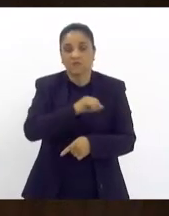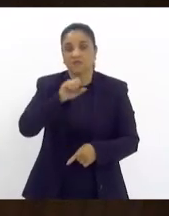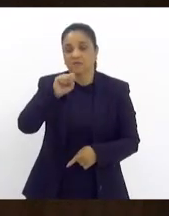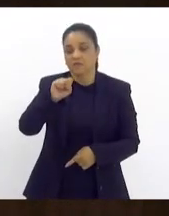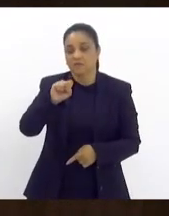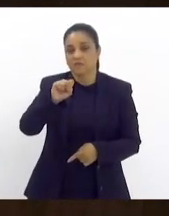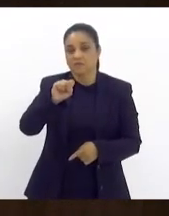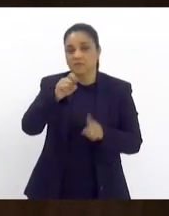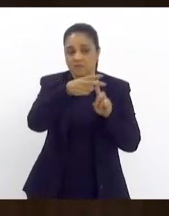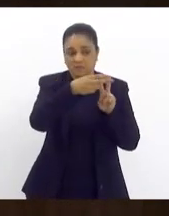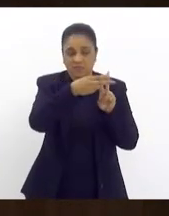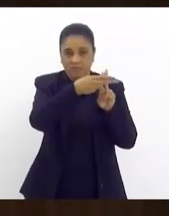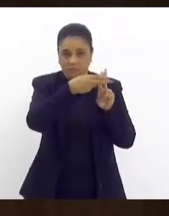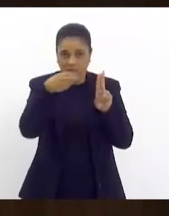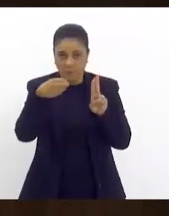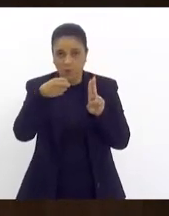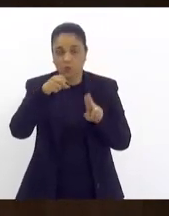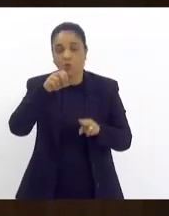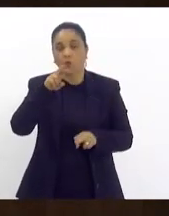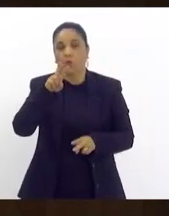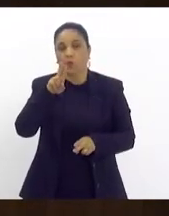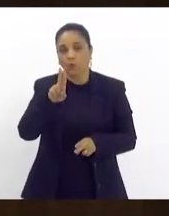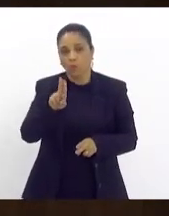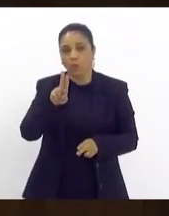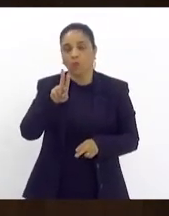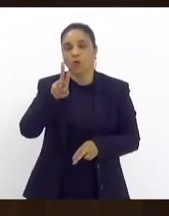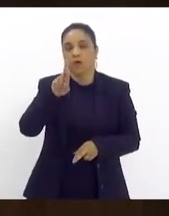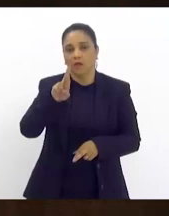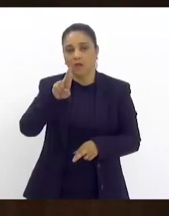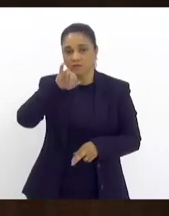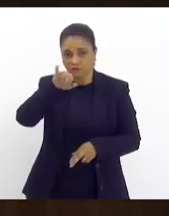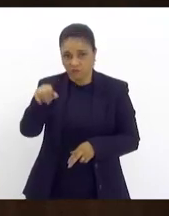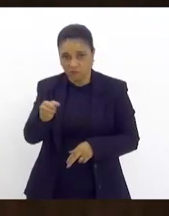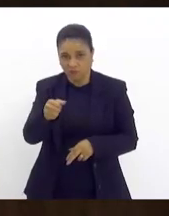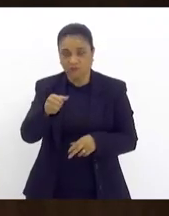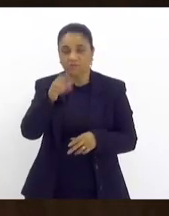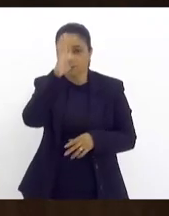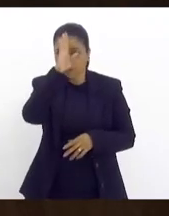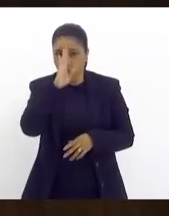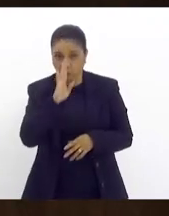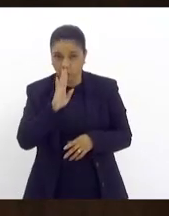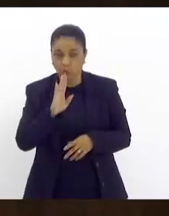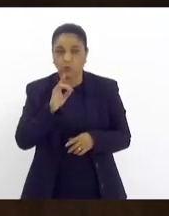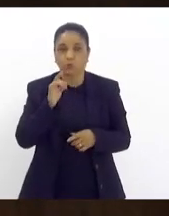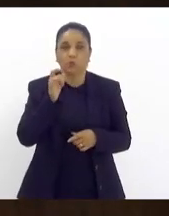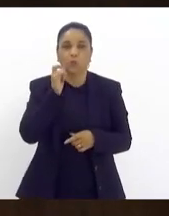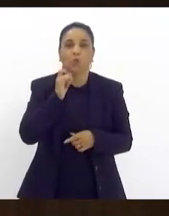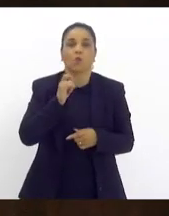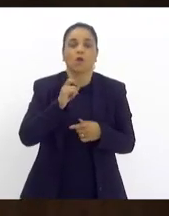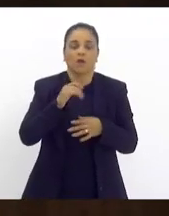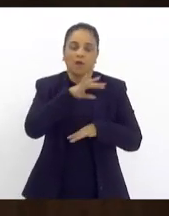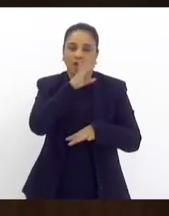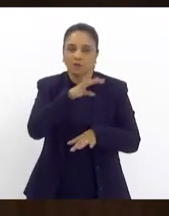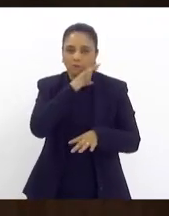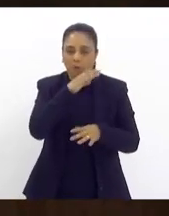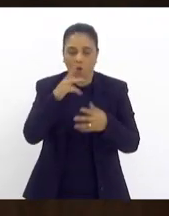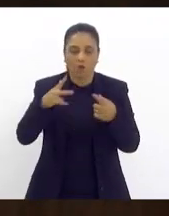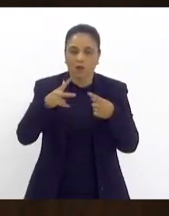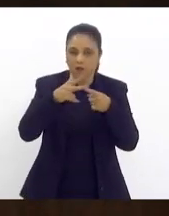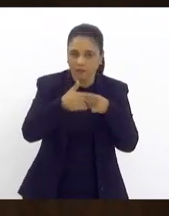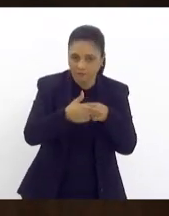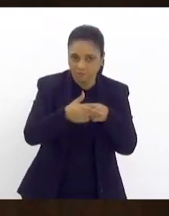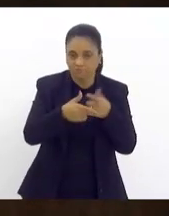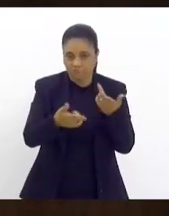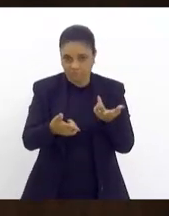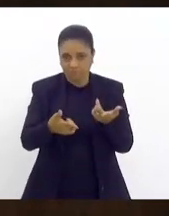para Resgate Socorro tratamento esterilização gratuita animais sobre risco ou sofrimento do Estado do Rio de